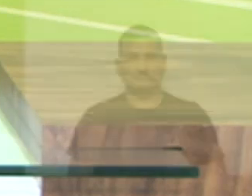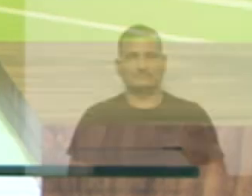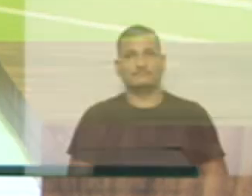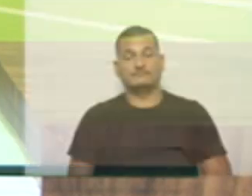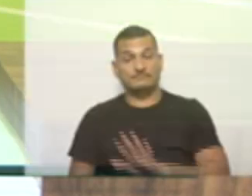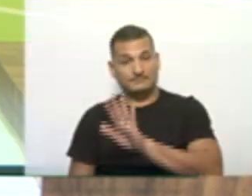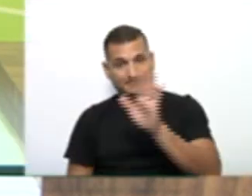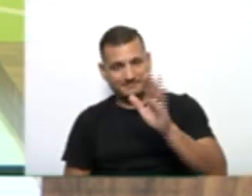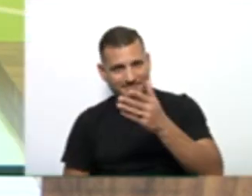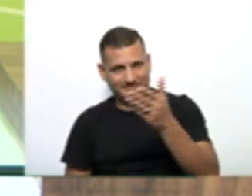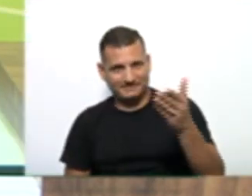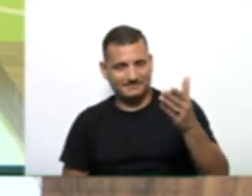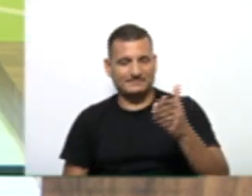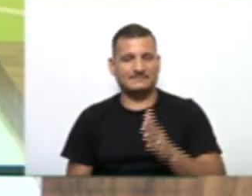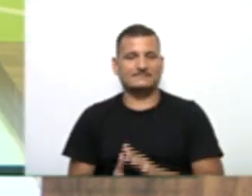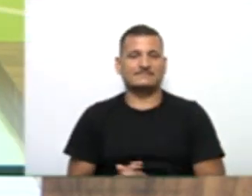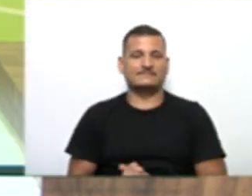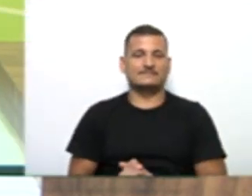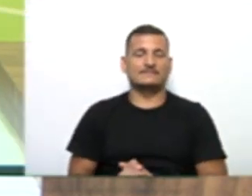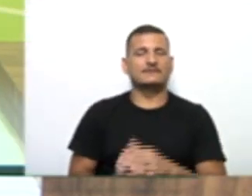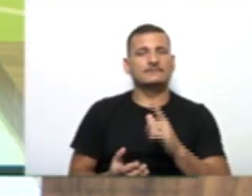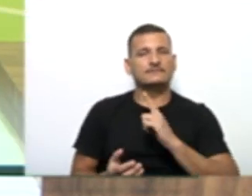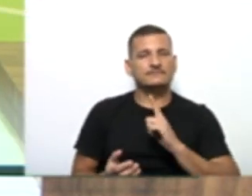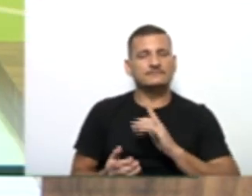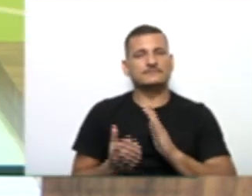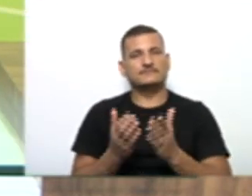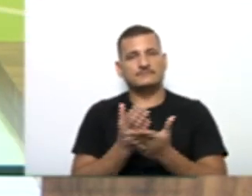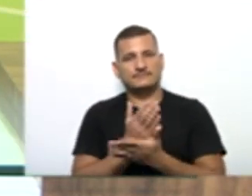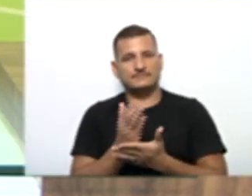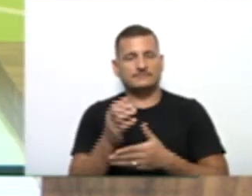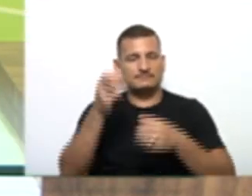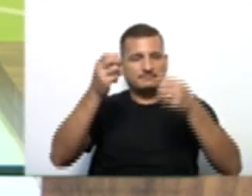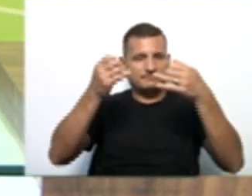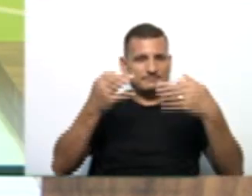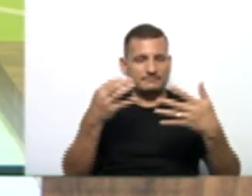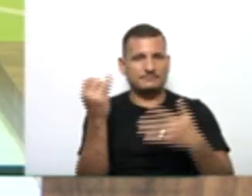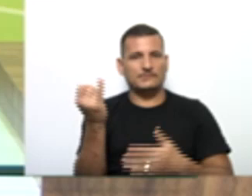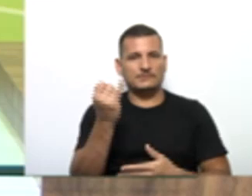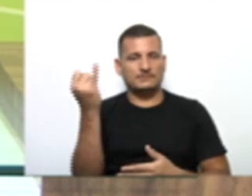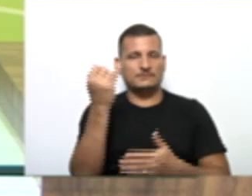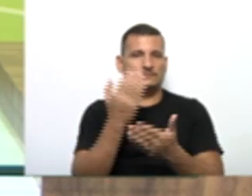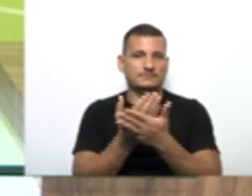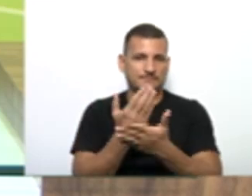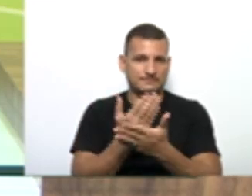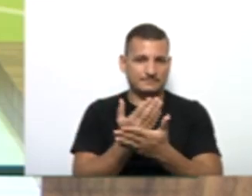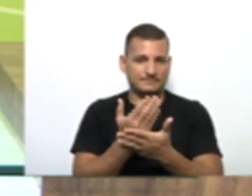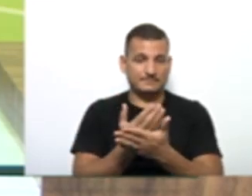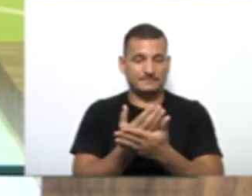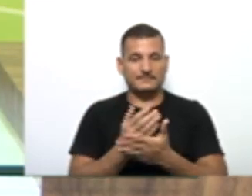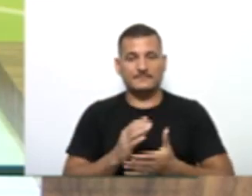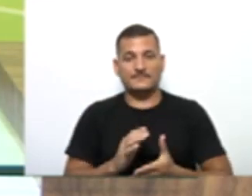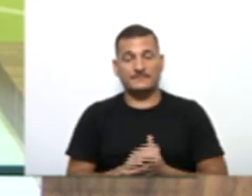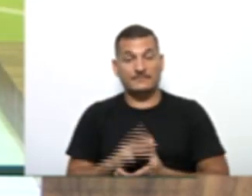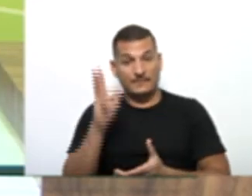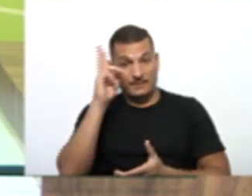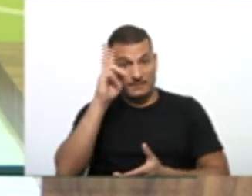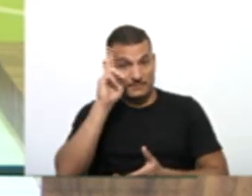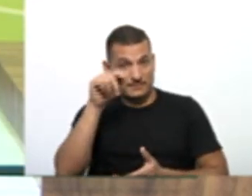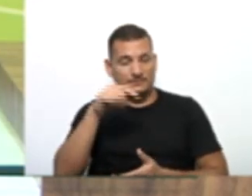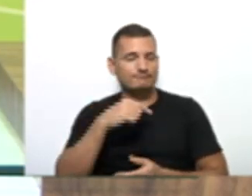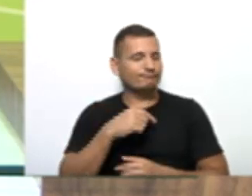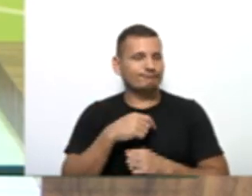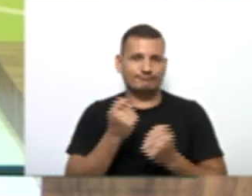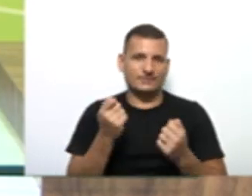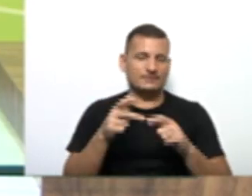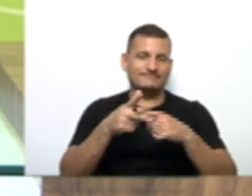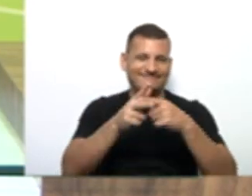Olá, alunos. Então, nós tivemos aqui algumas contribuições importantes para a nossa aula. Lembrando que, infelizmente, não tem como corrigir